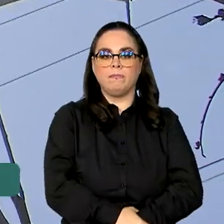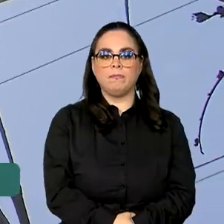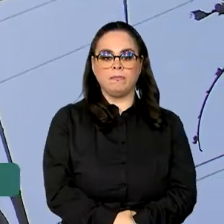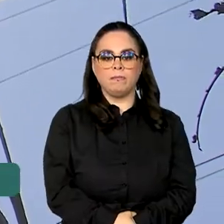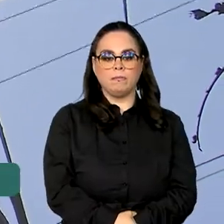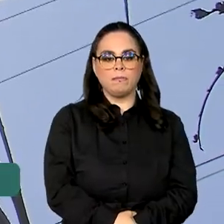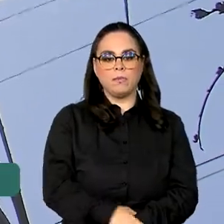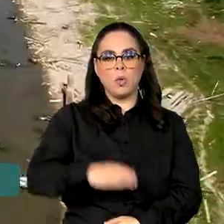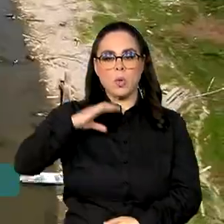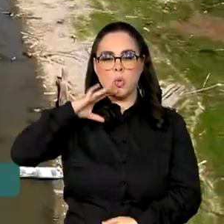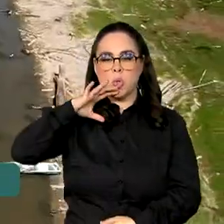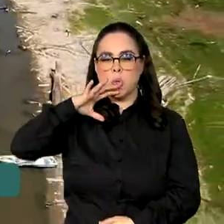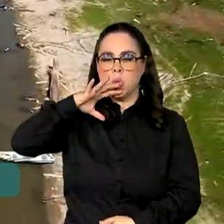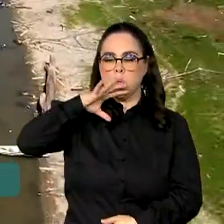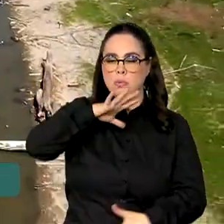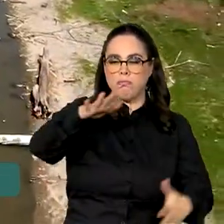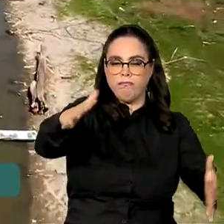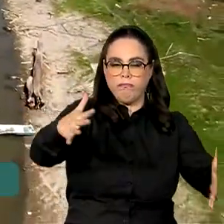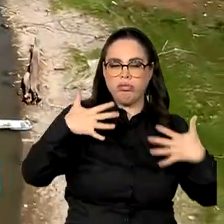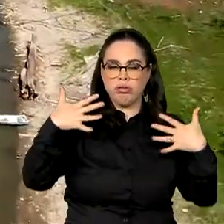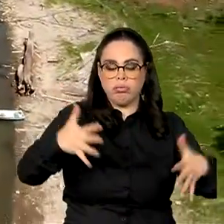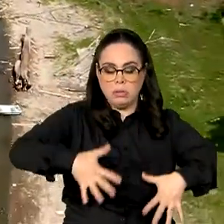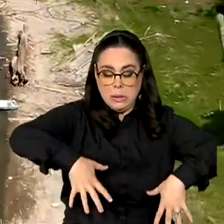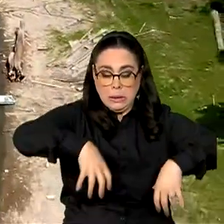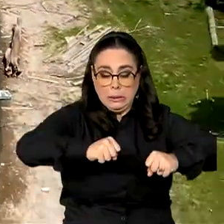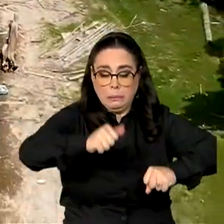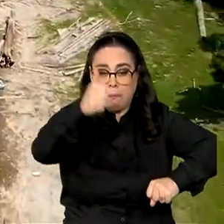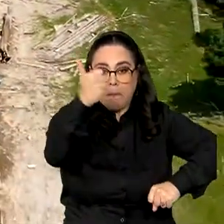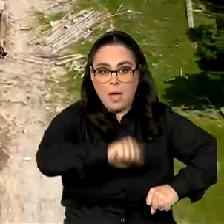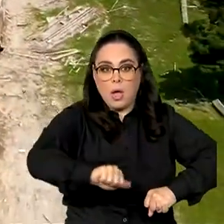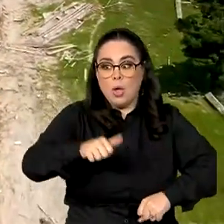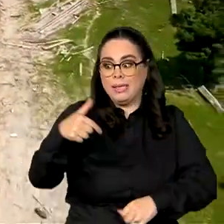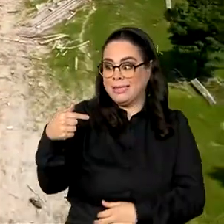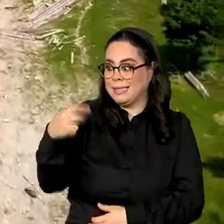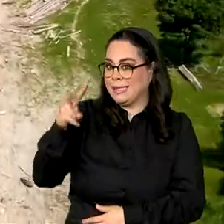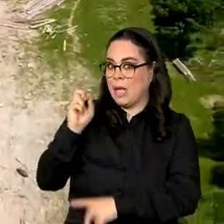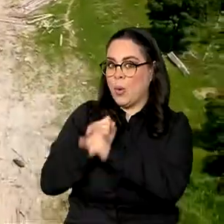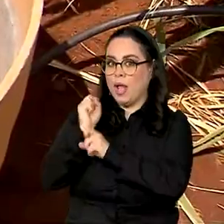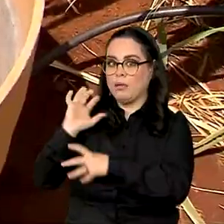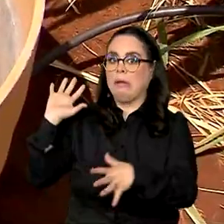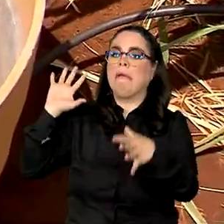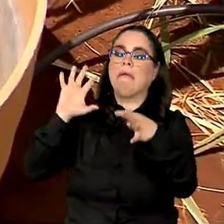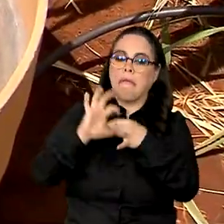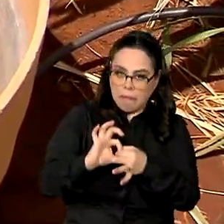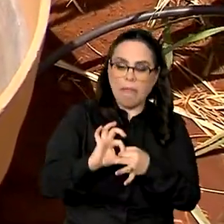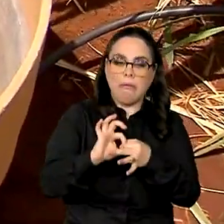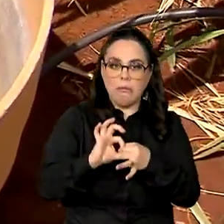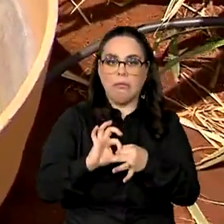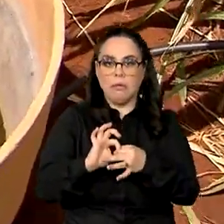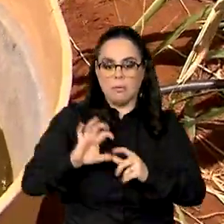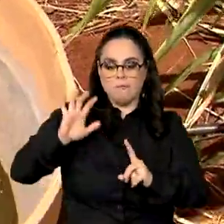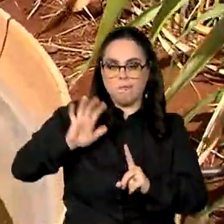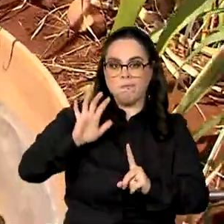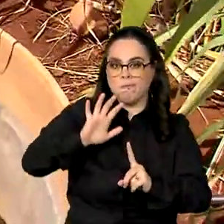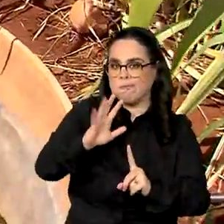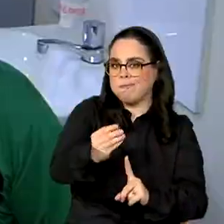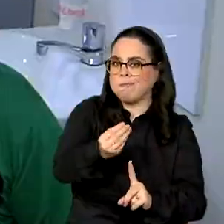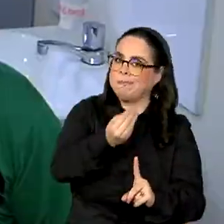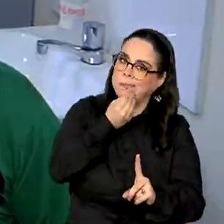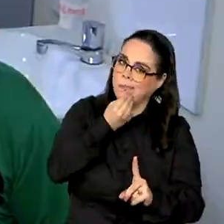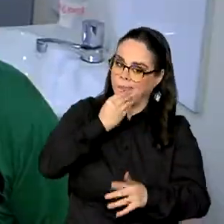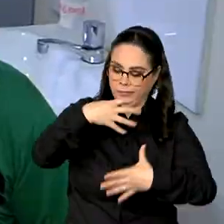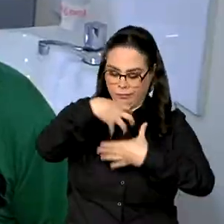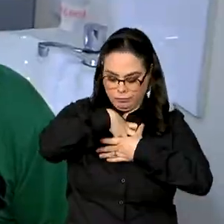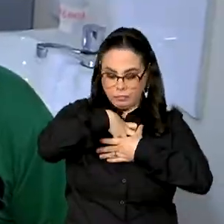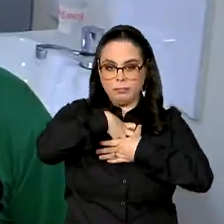um calor extremo a pior seca dos últimos 75 anos com impactos óbvios